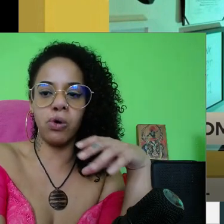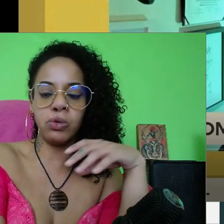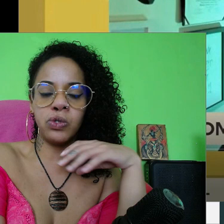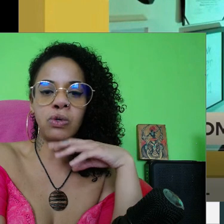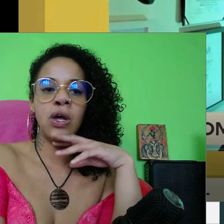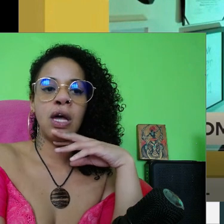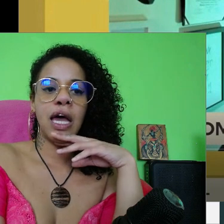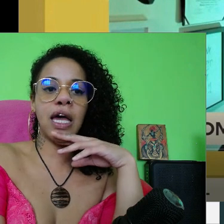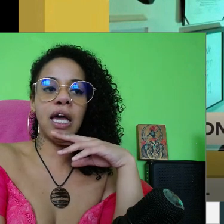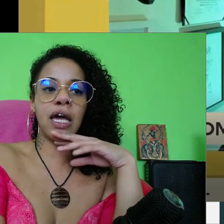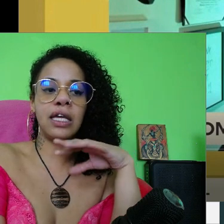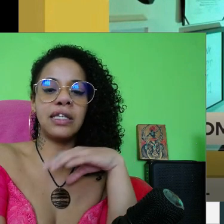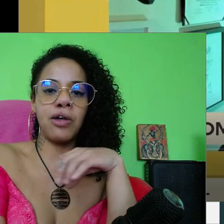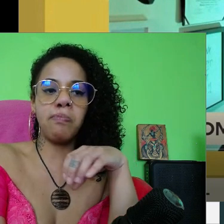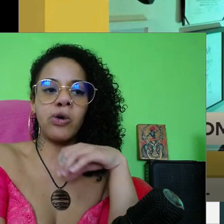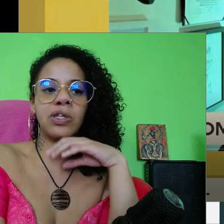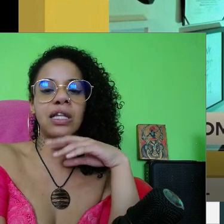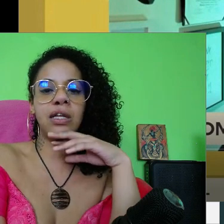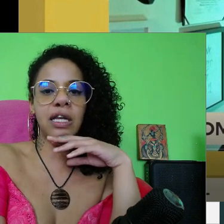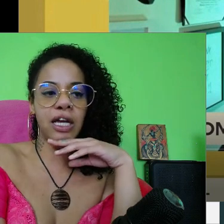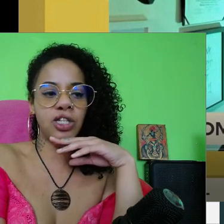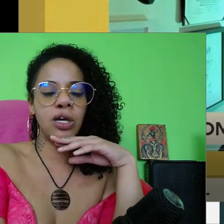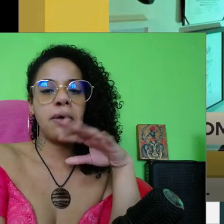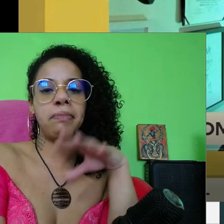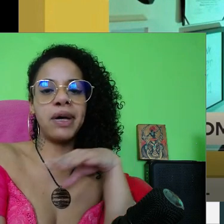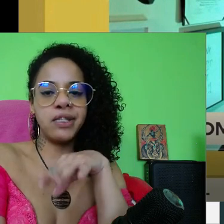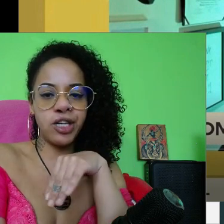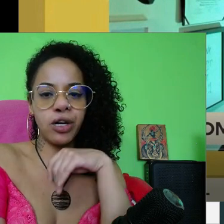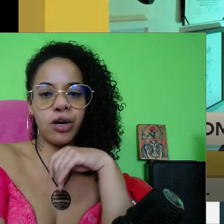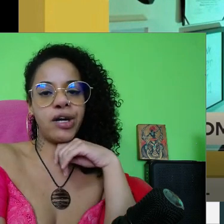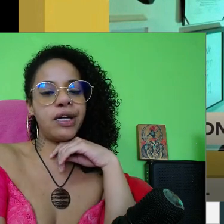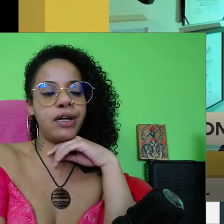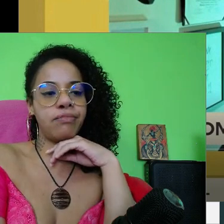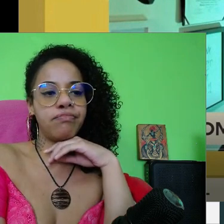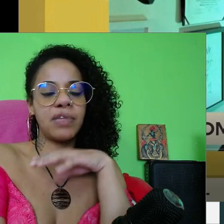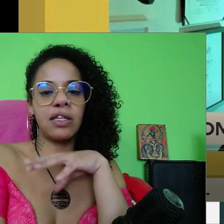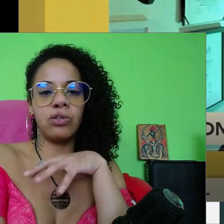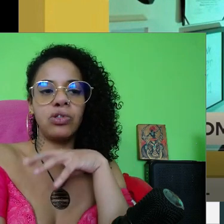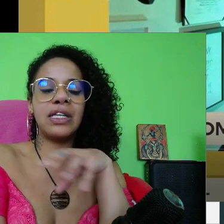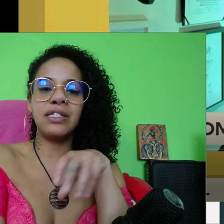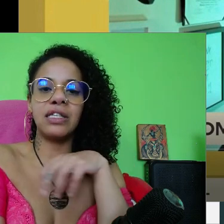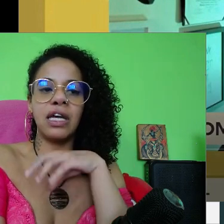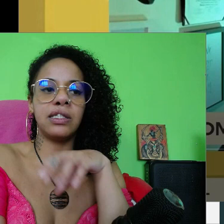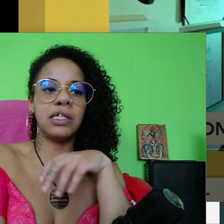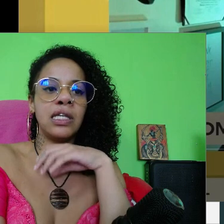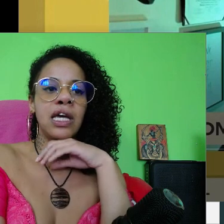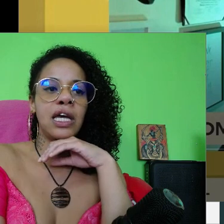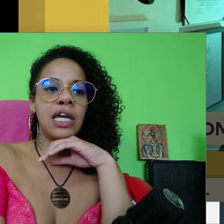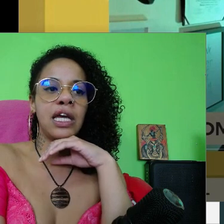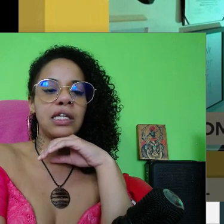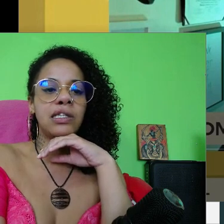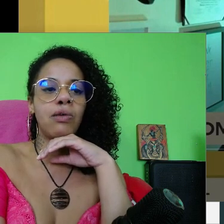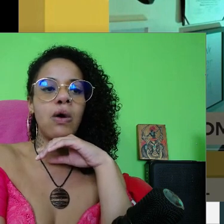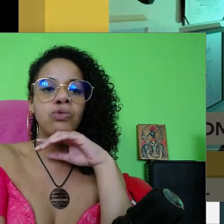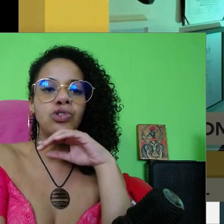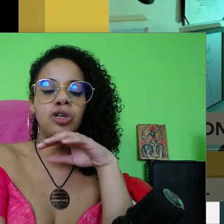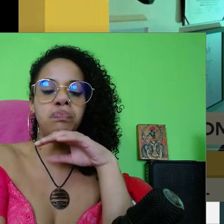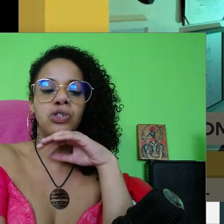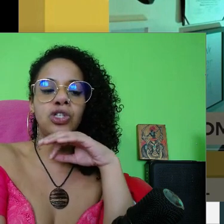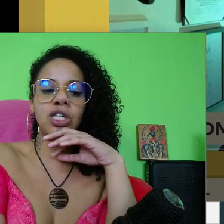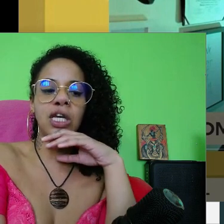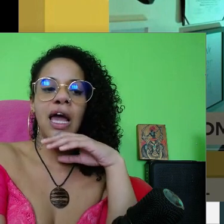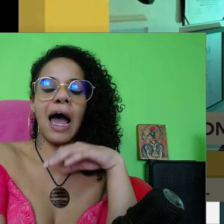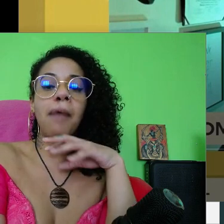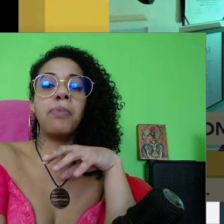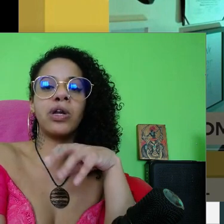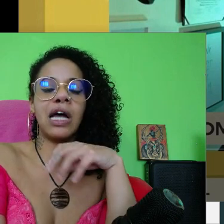a ela repouso e sair um pouco da internet mas não é de agora que tá tendo tristezas em relação a alguns